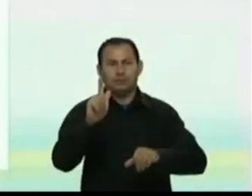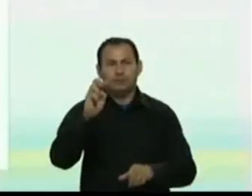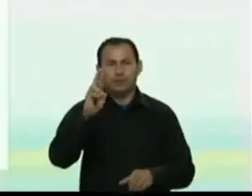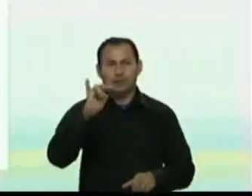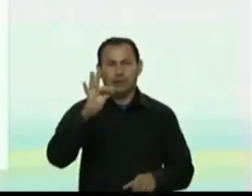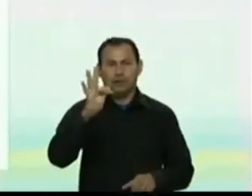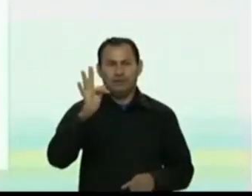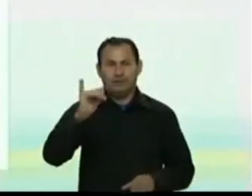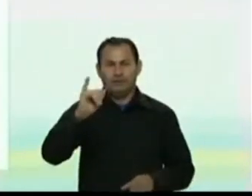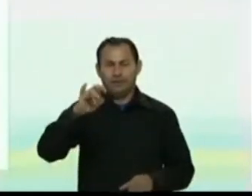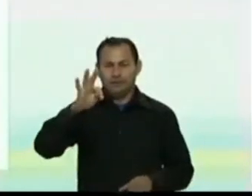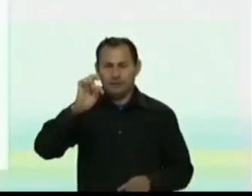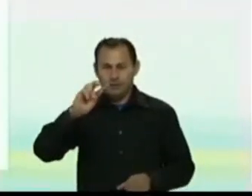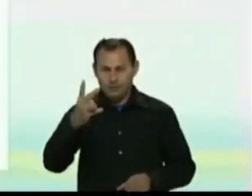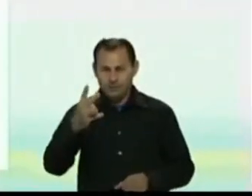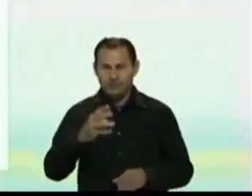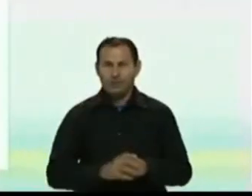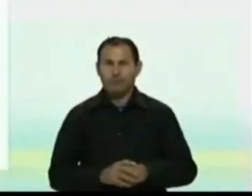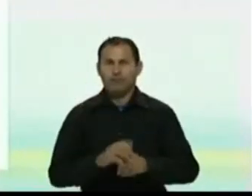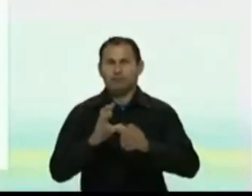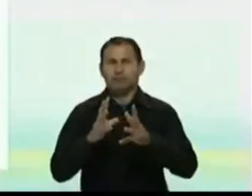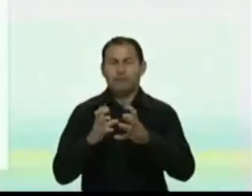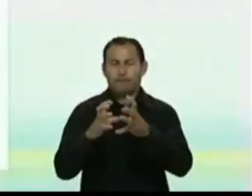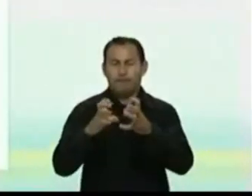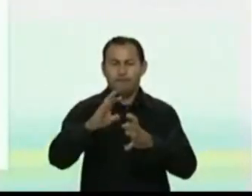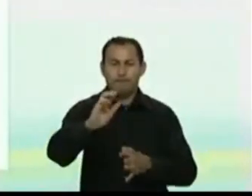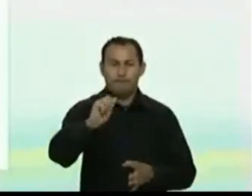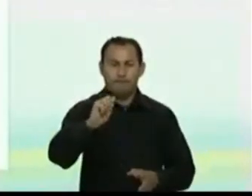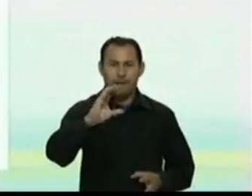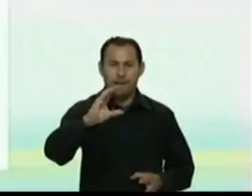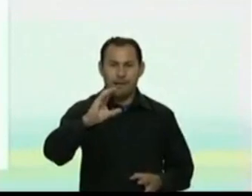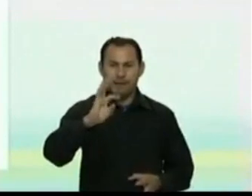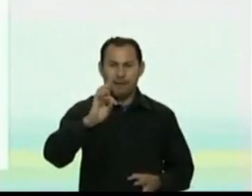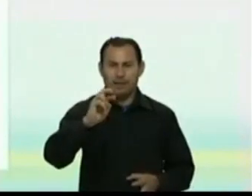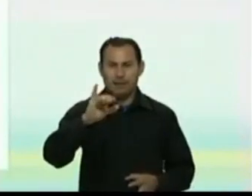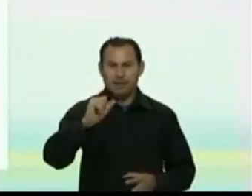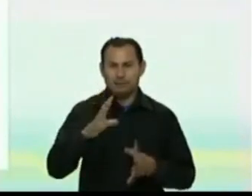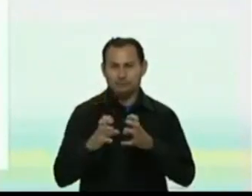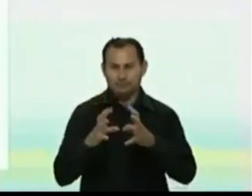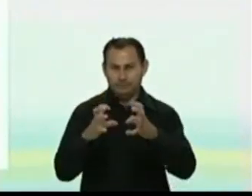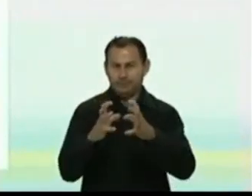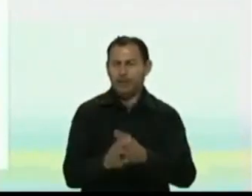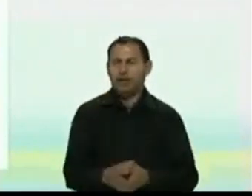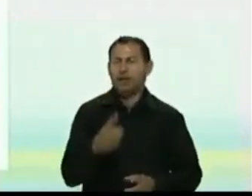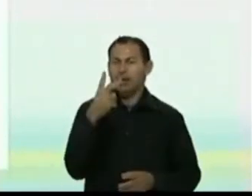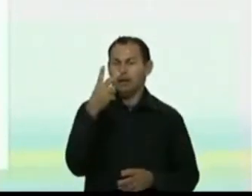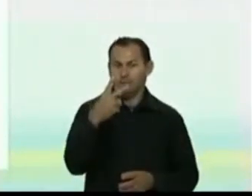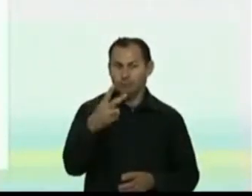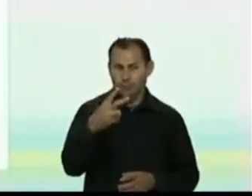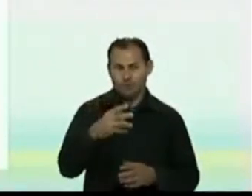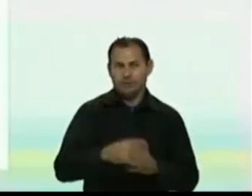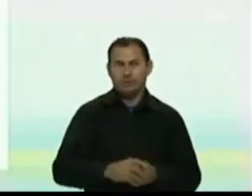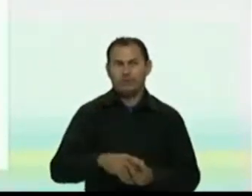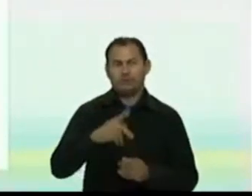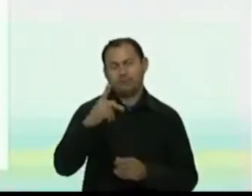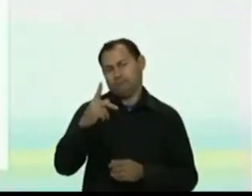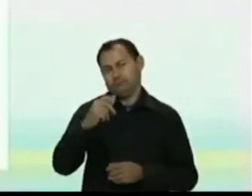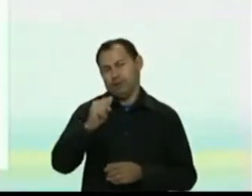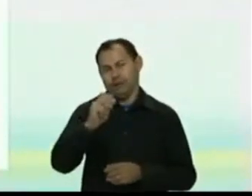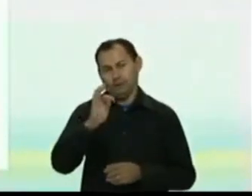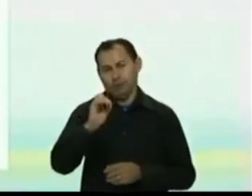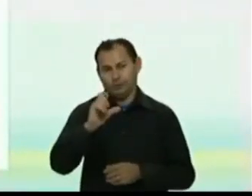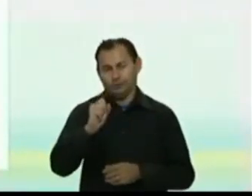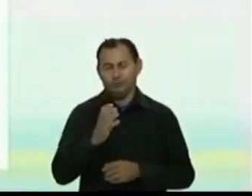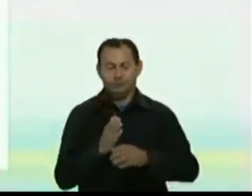acontece? A gente tem duas bactérias, as duas são patógenas, elas podem atacar